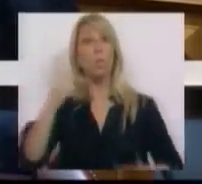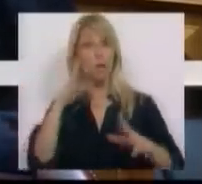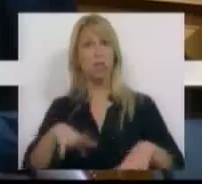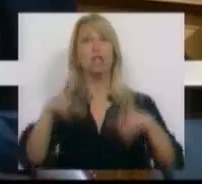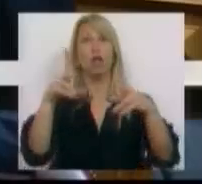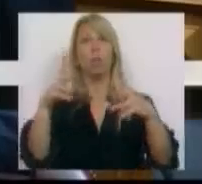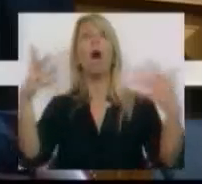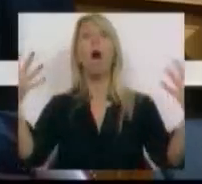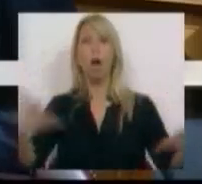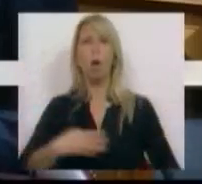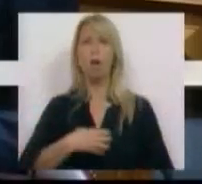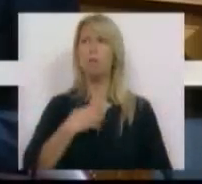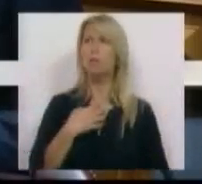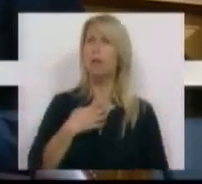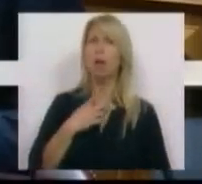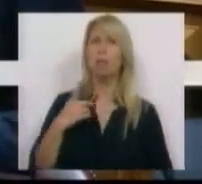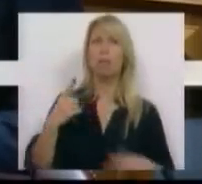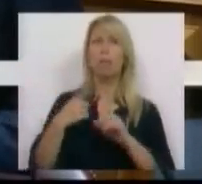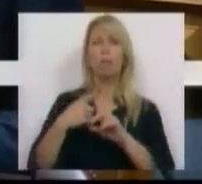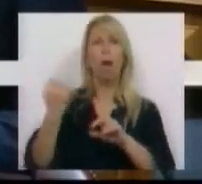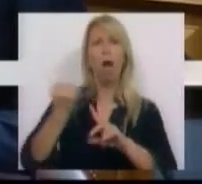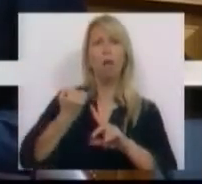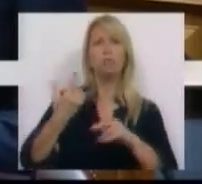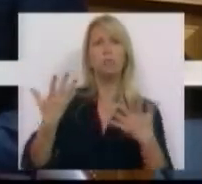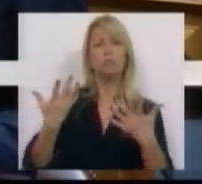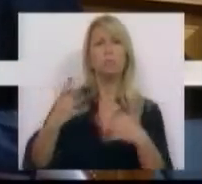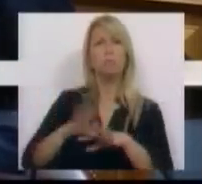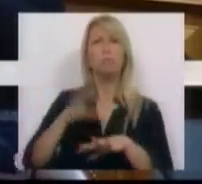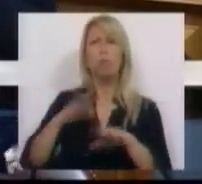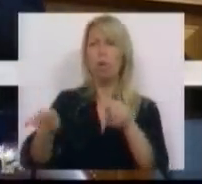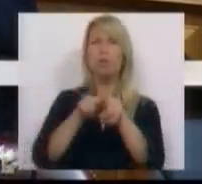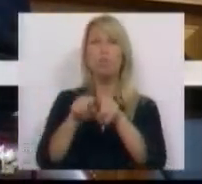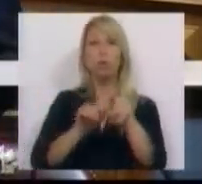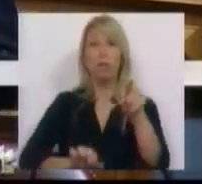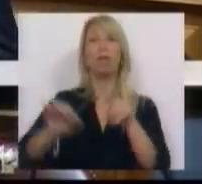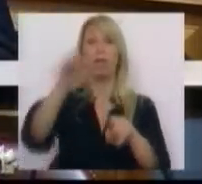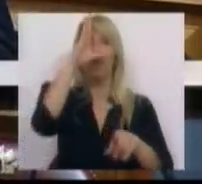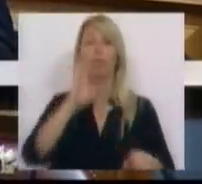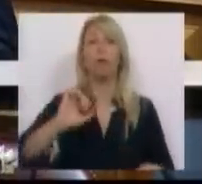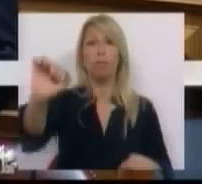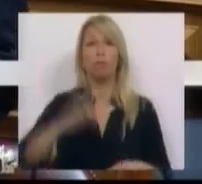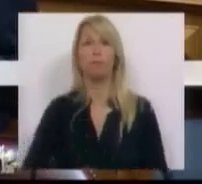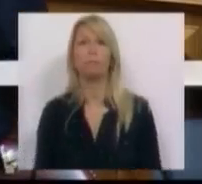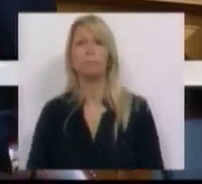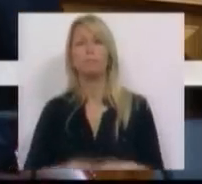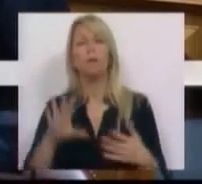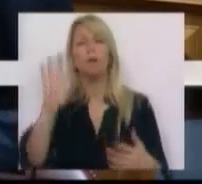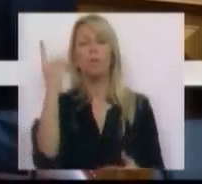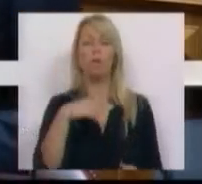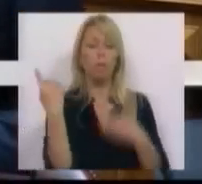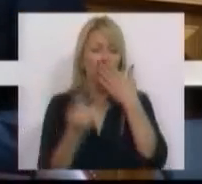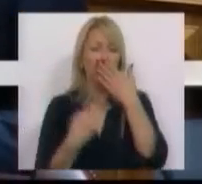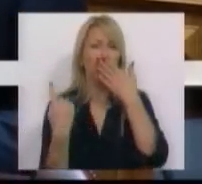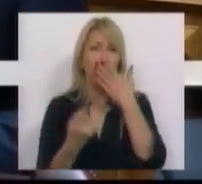sentem perseguidos pela sua política e pelo seu governo. E quando nós dissemos que estávamos